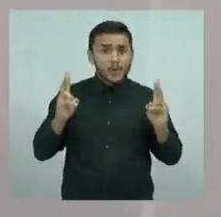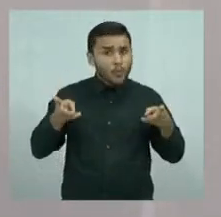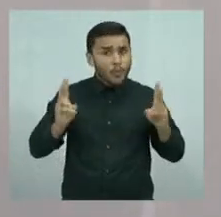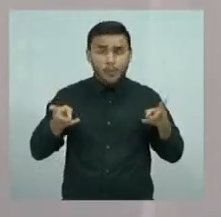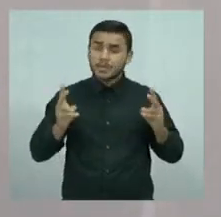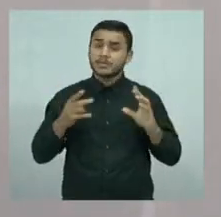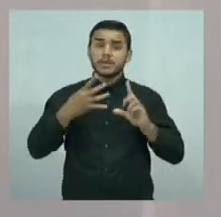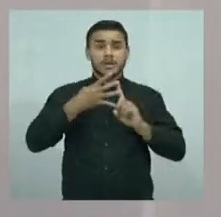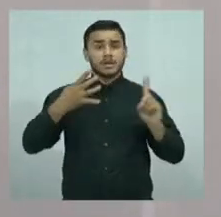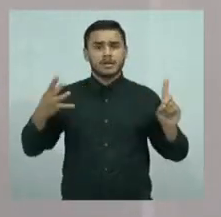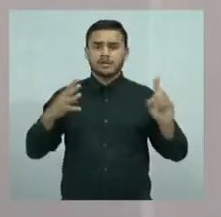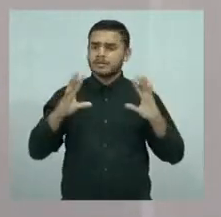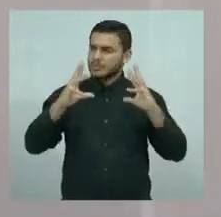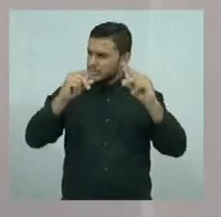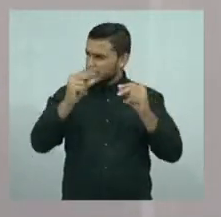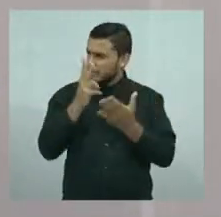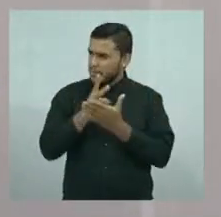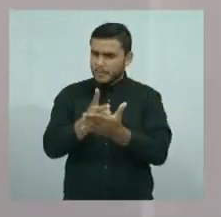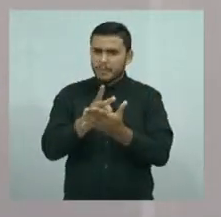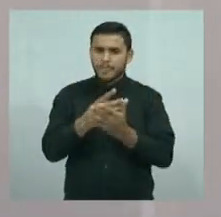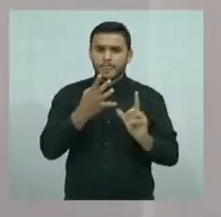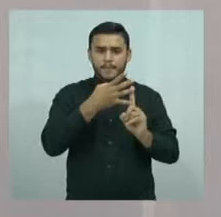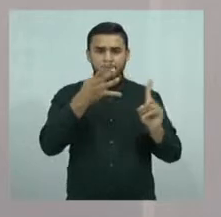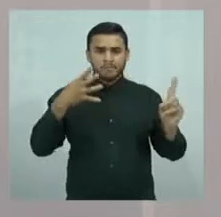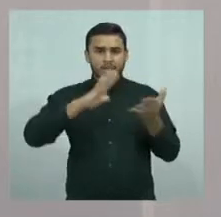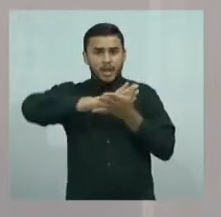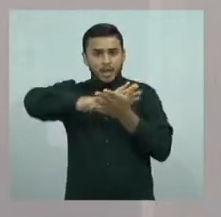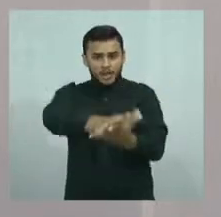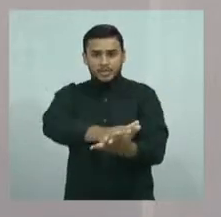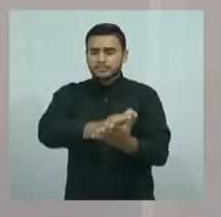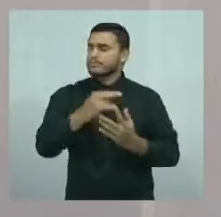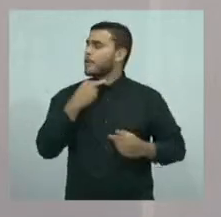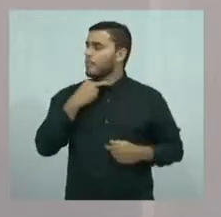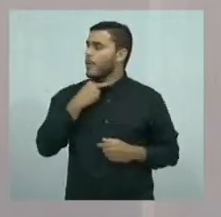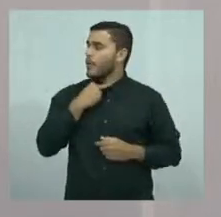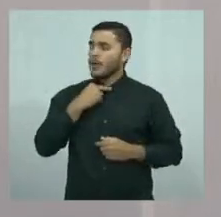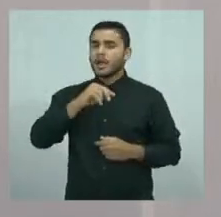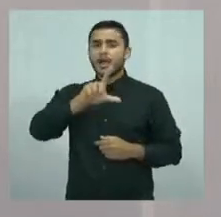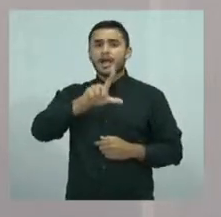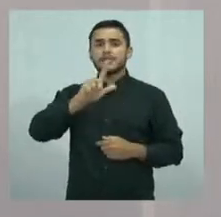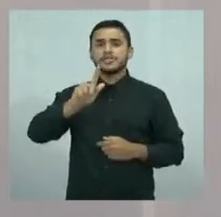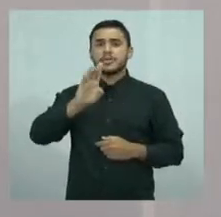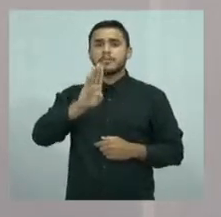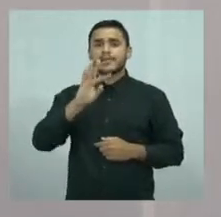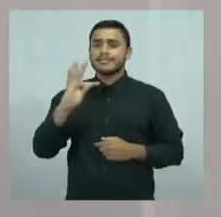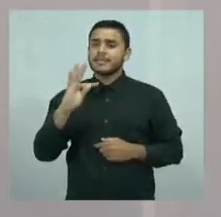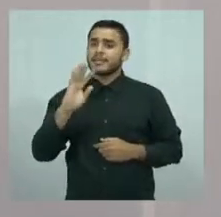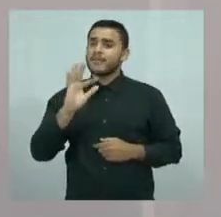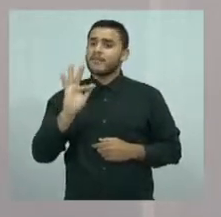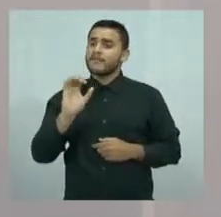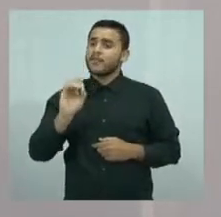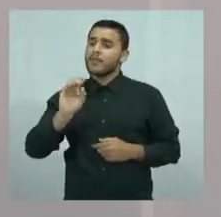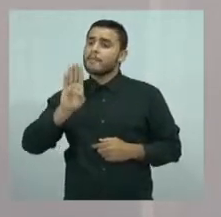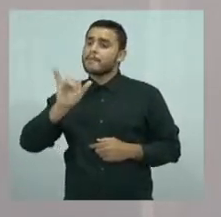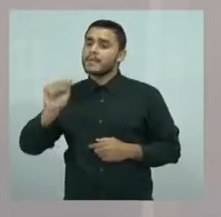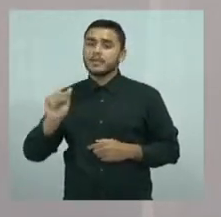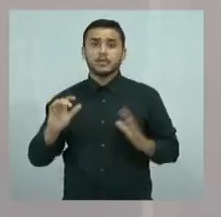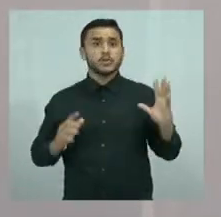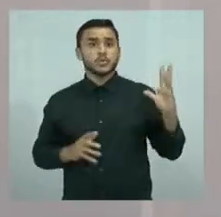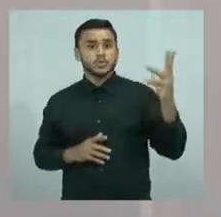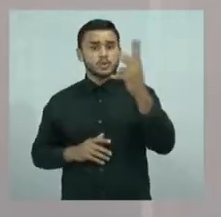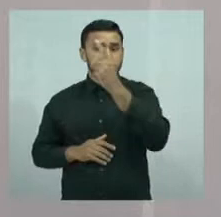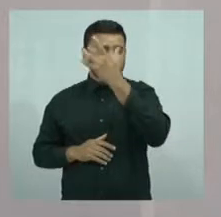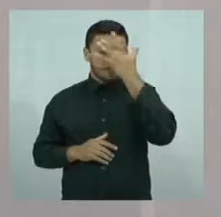não conviver com a LGBTfobia, que é a intolerância de muitos de